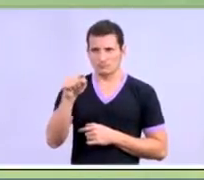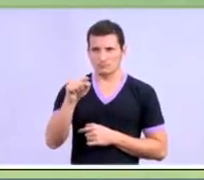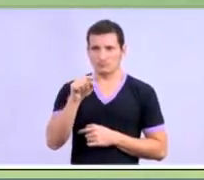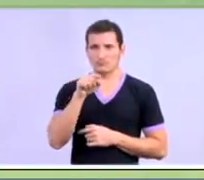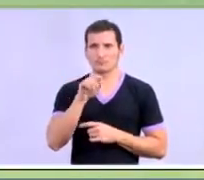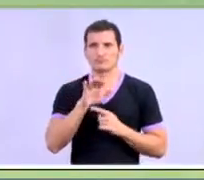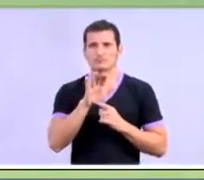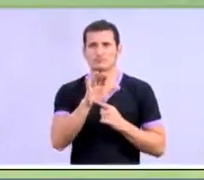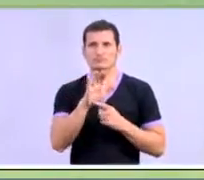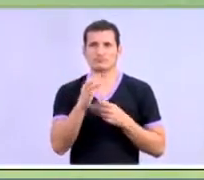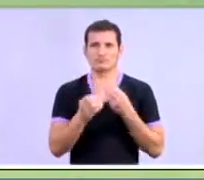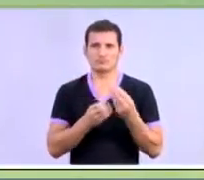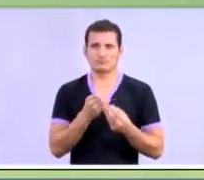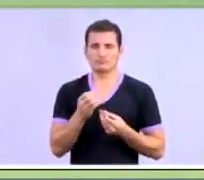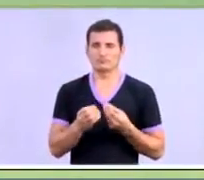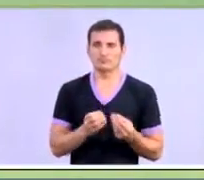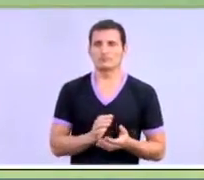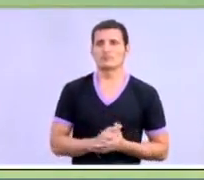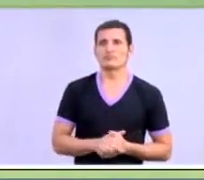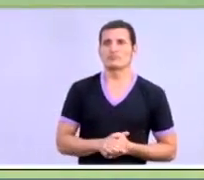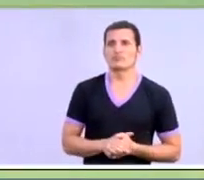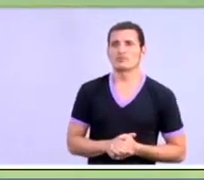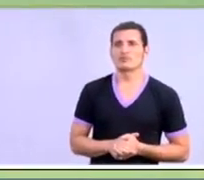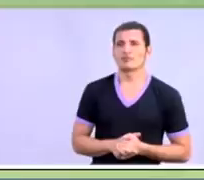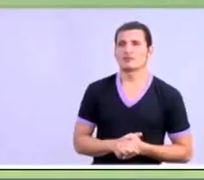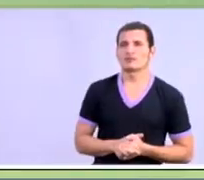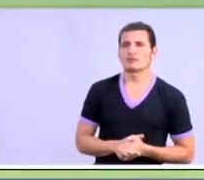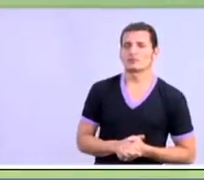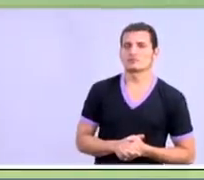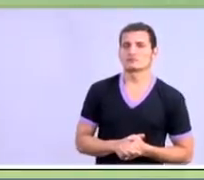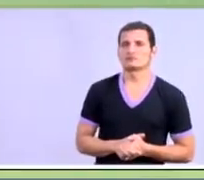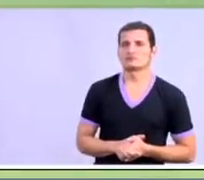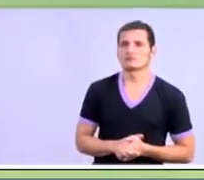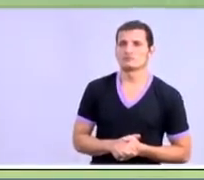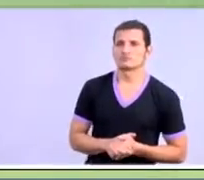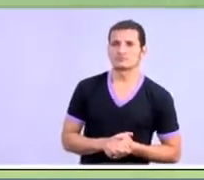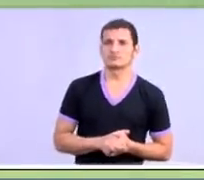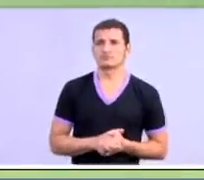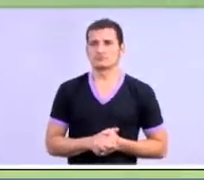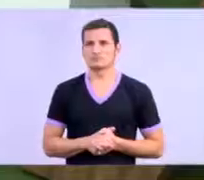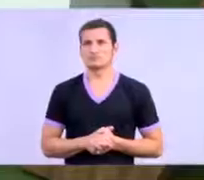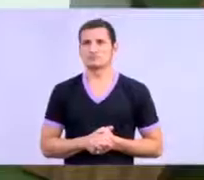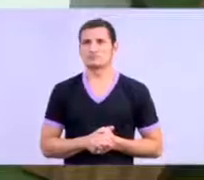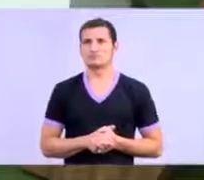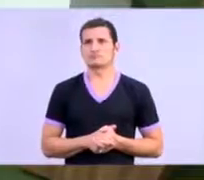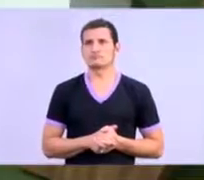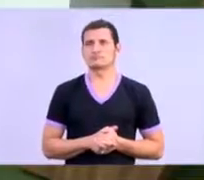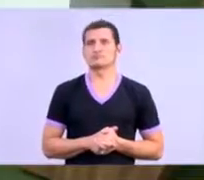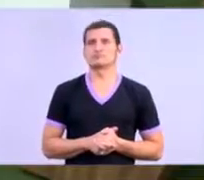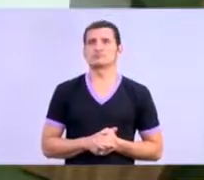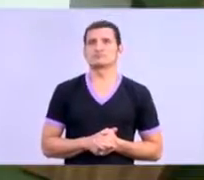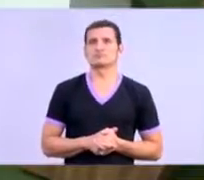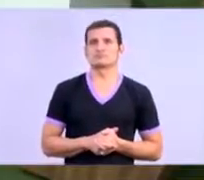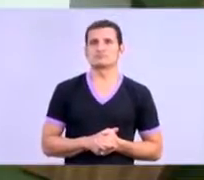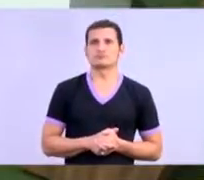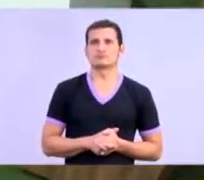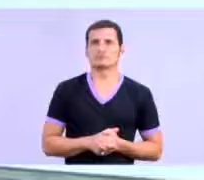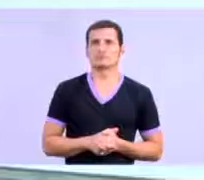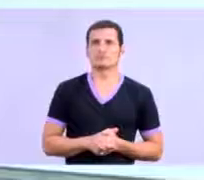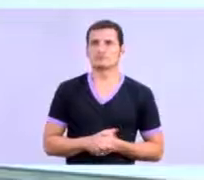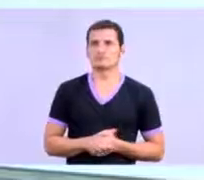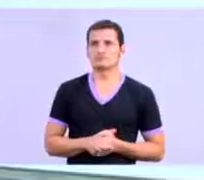ele representa, como que vai transmitir a informação, qual é a comunicação que vai acontecer, ok? Então